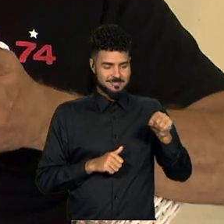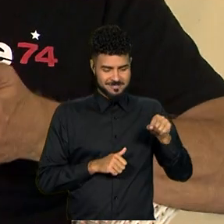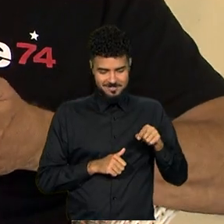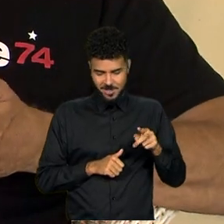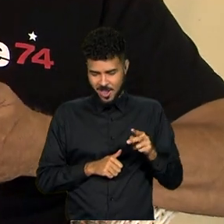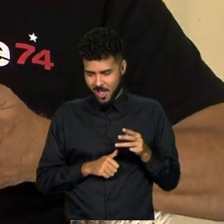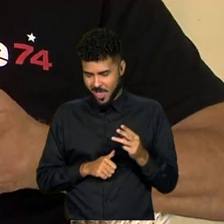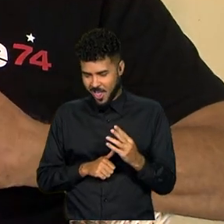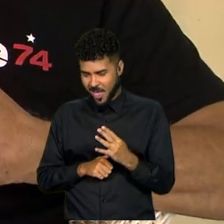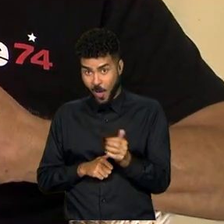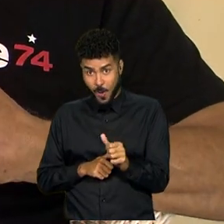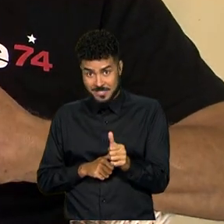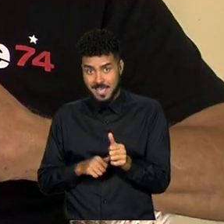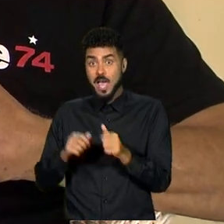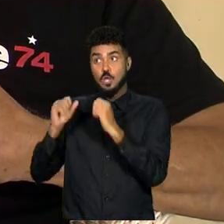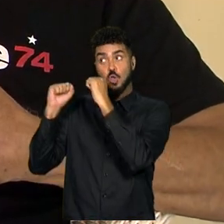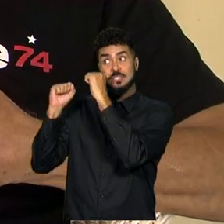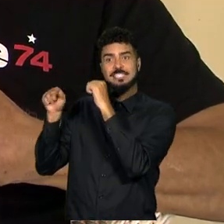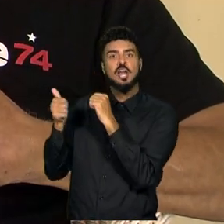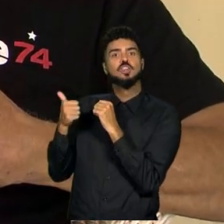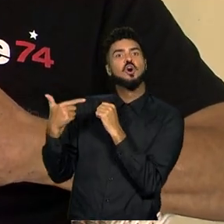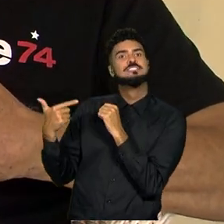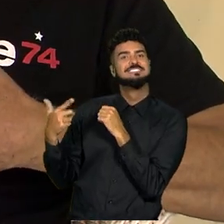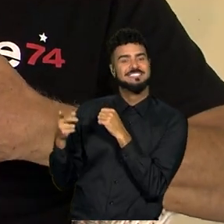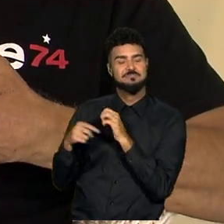de um clube com a grandeza do Vasco,